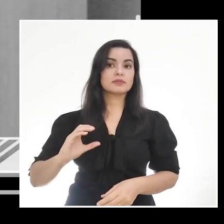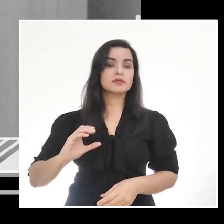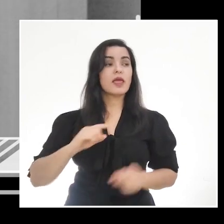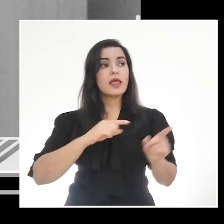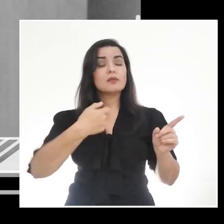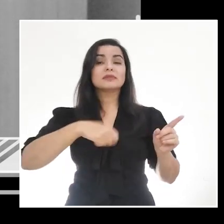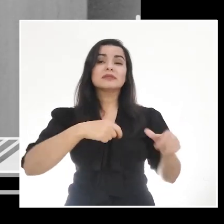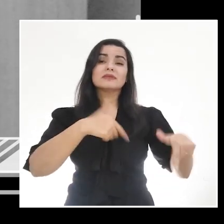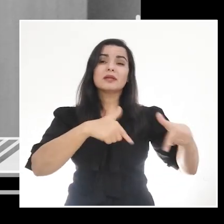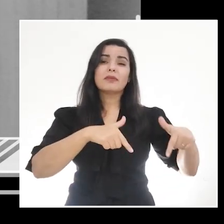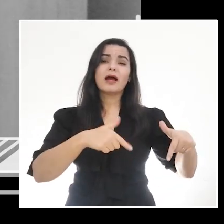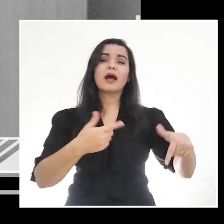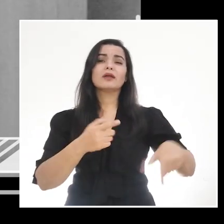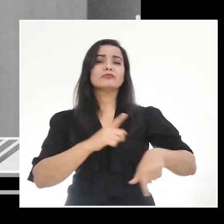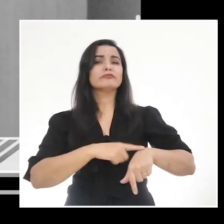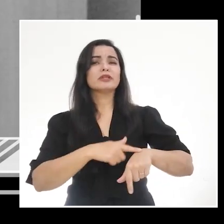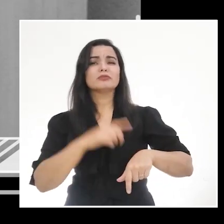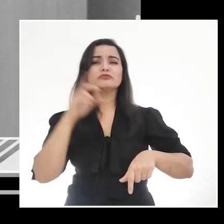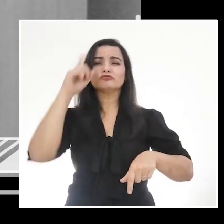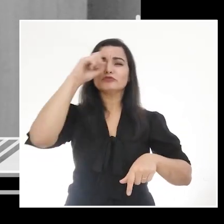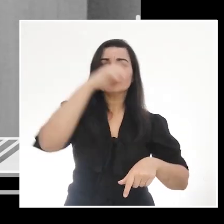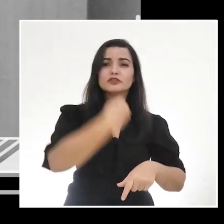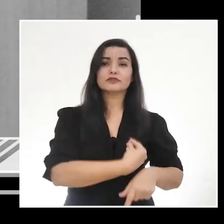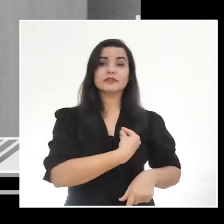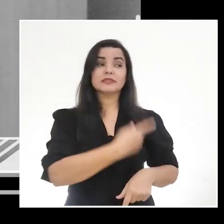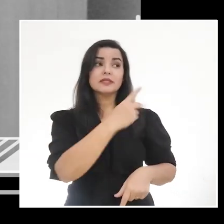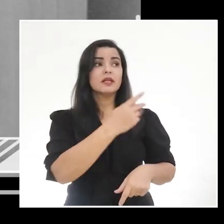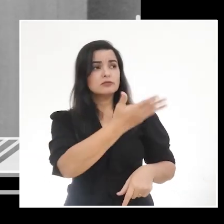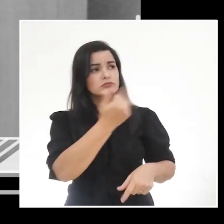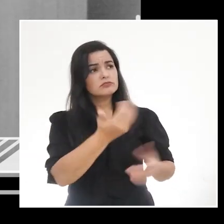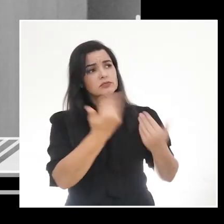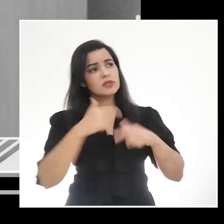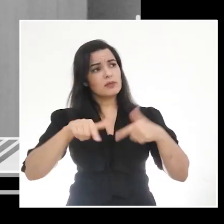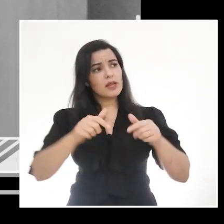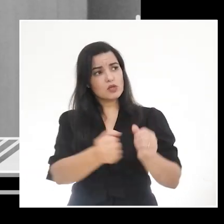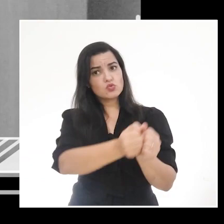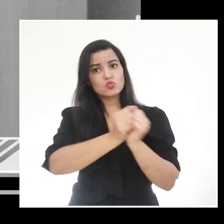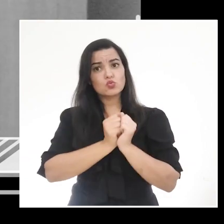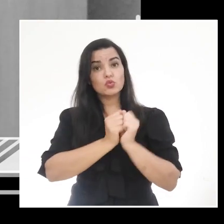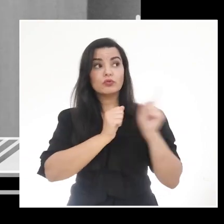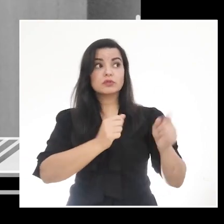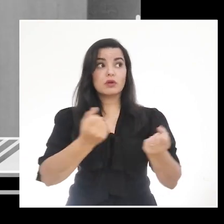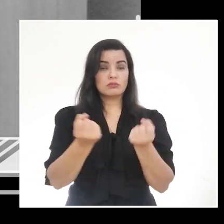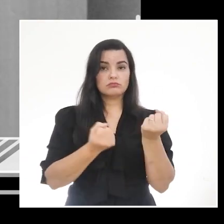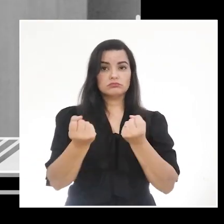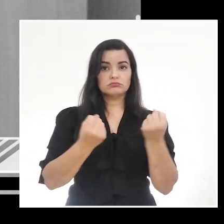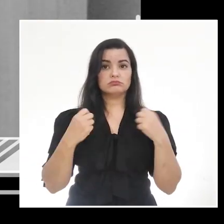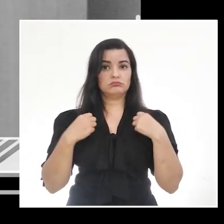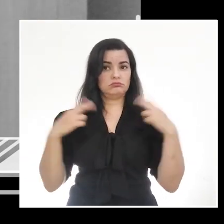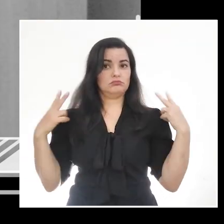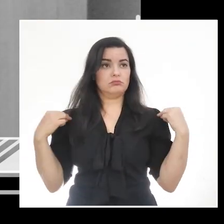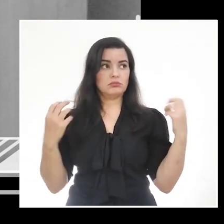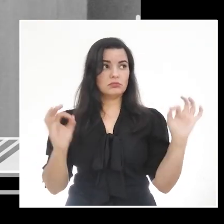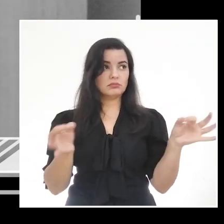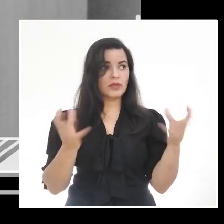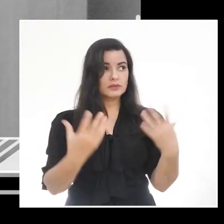trabalhar na MPC. Ele estava precisando de trabalho, estava numa época ruim. Eu falei, olha, quer trabalhar